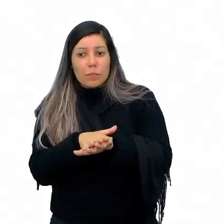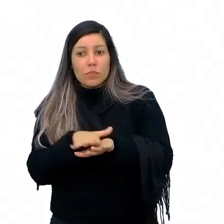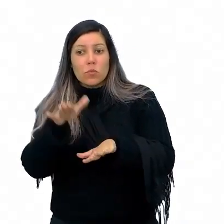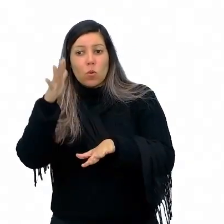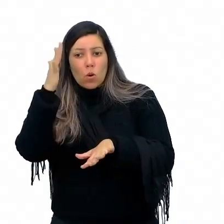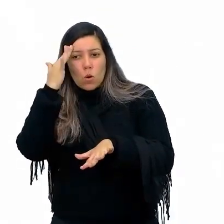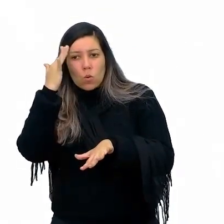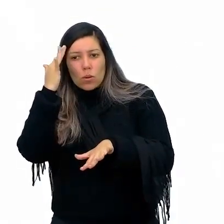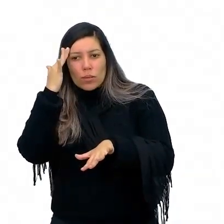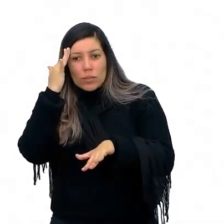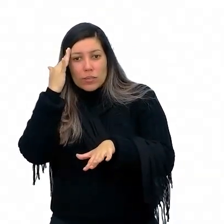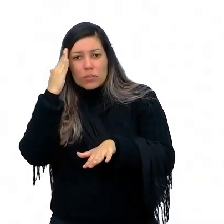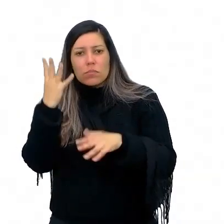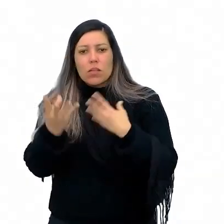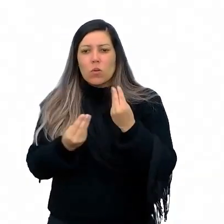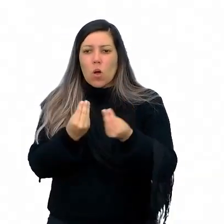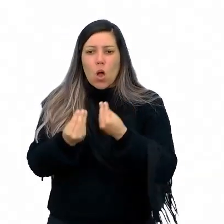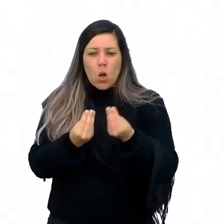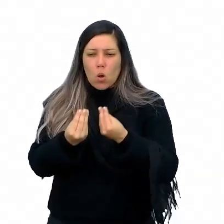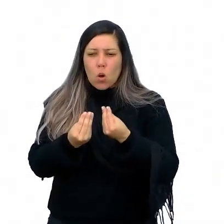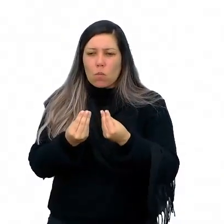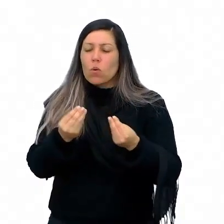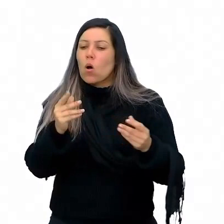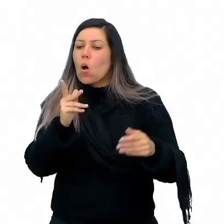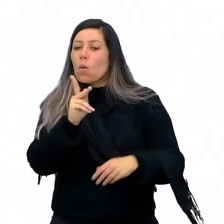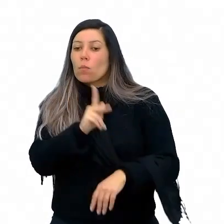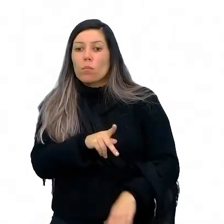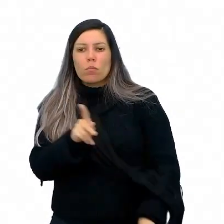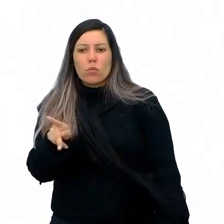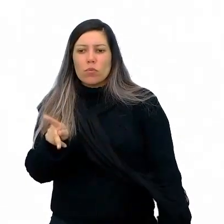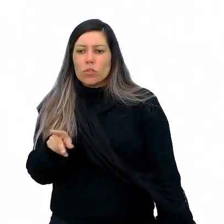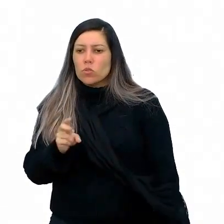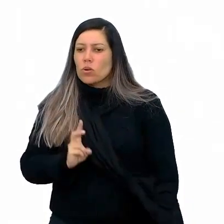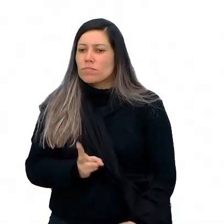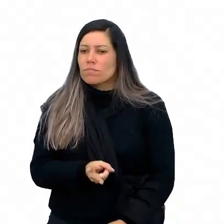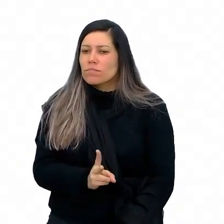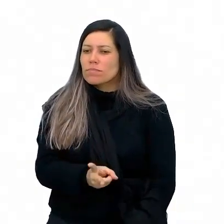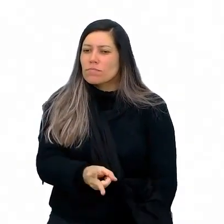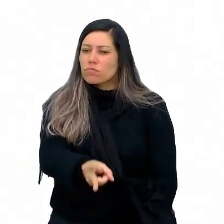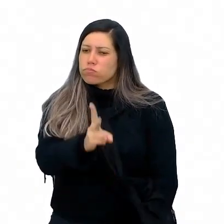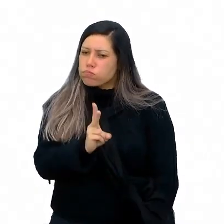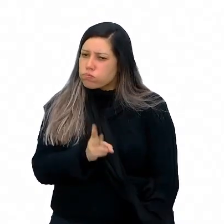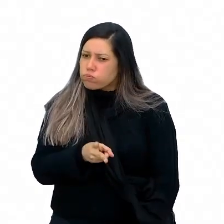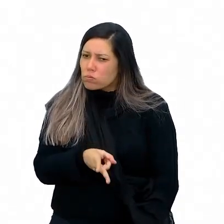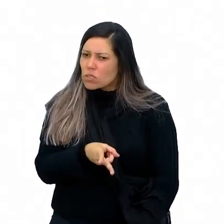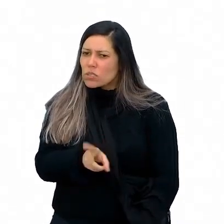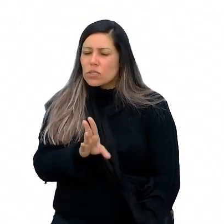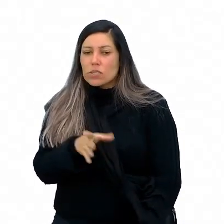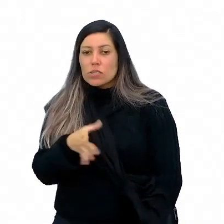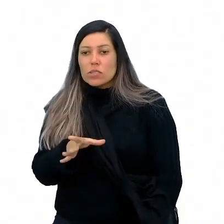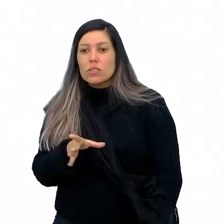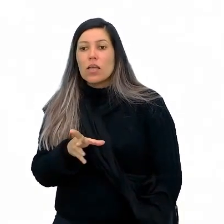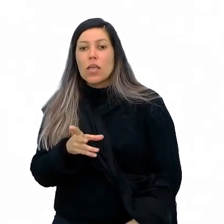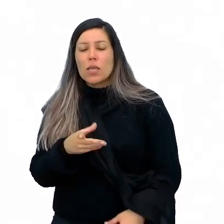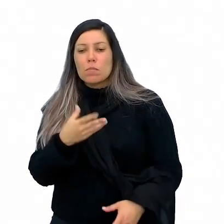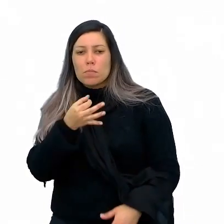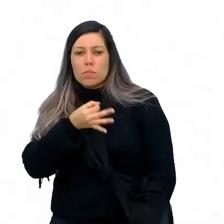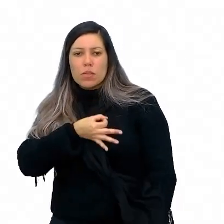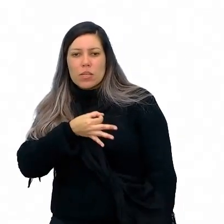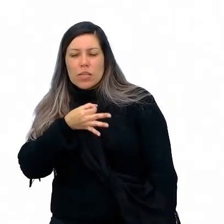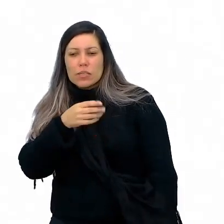conhecimento é mobilizado pelos docentes todas as vezes que é necessário tomar decisões